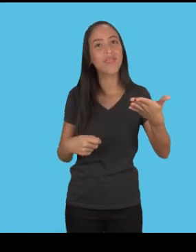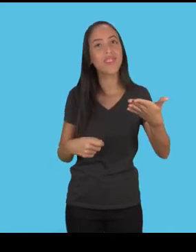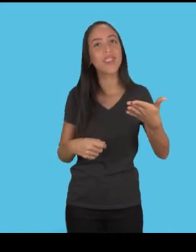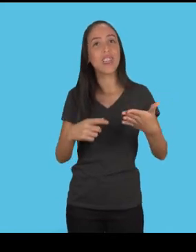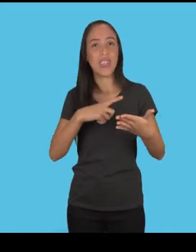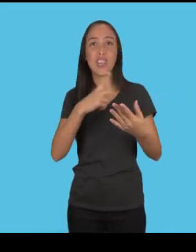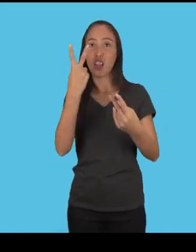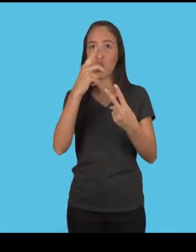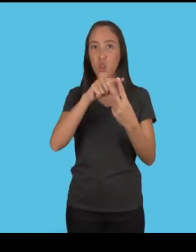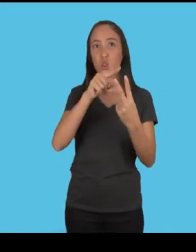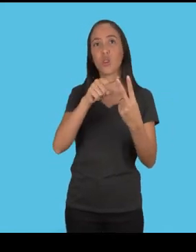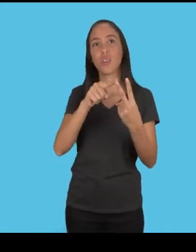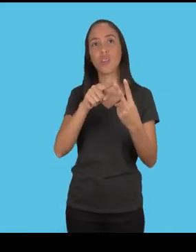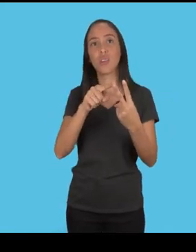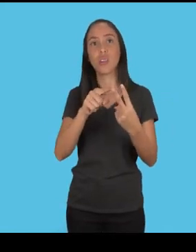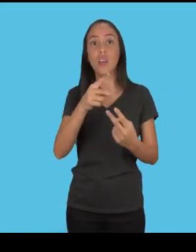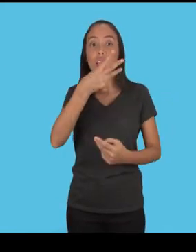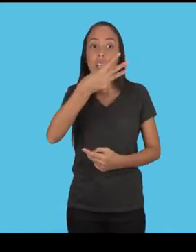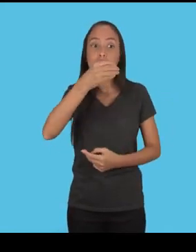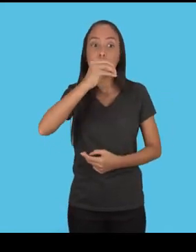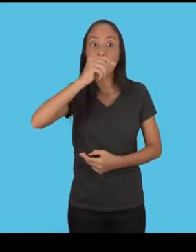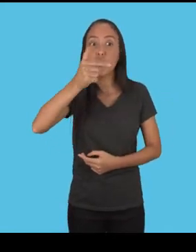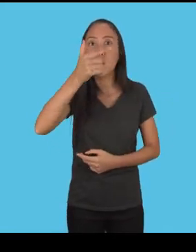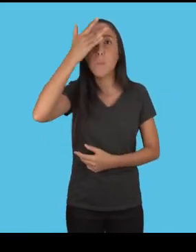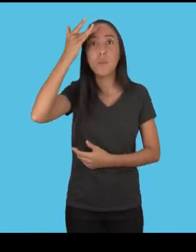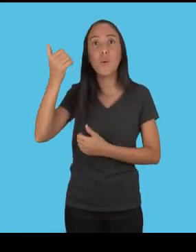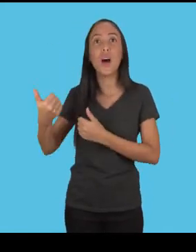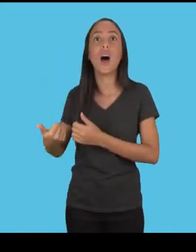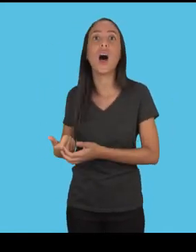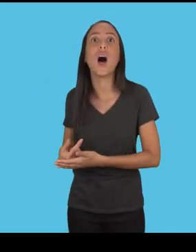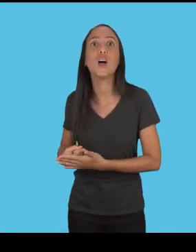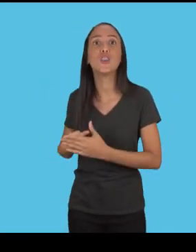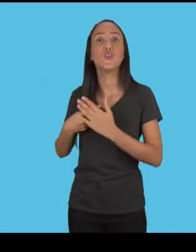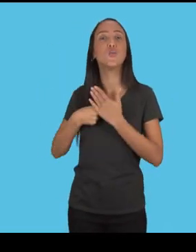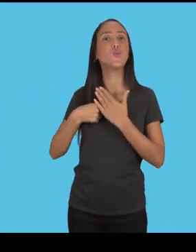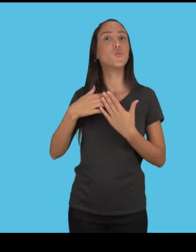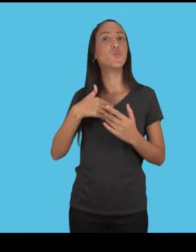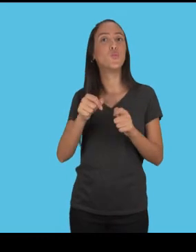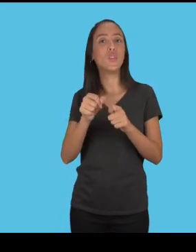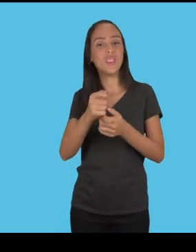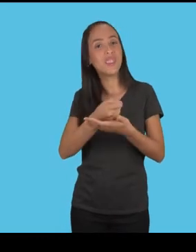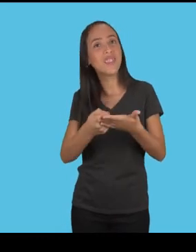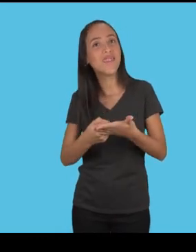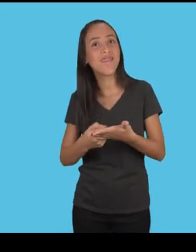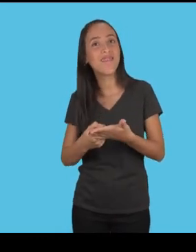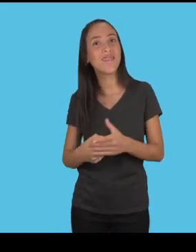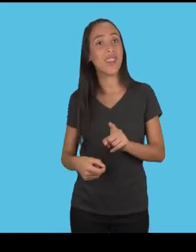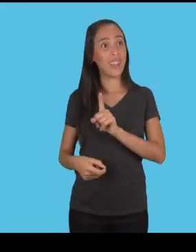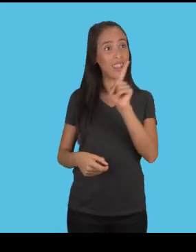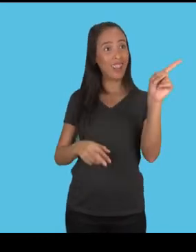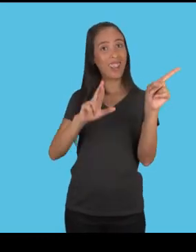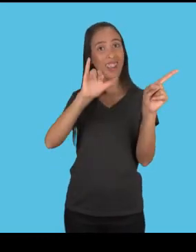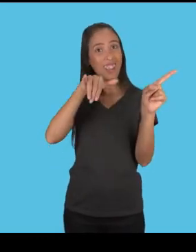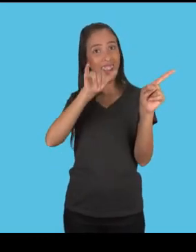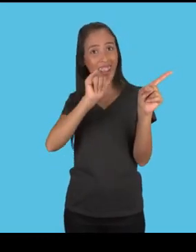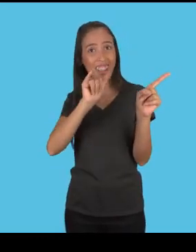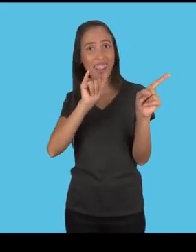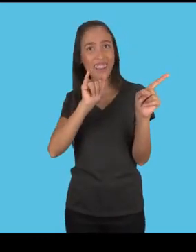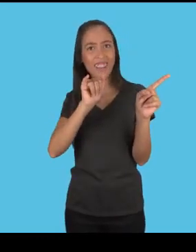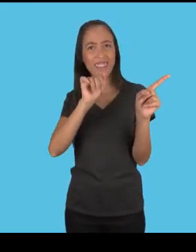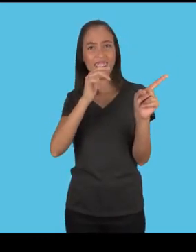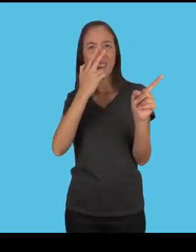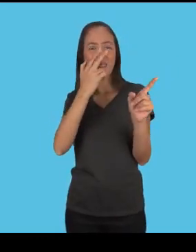2 volumes, eu tenho 302 colaboradores. O Rey tem um livro que é